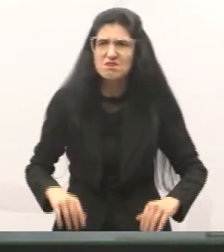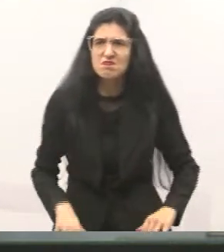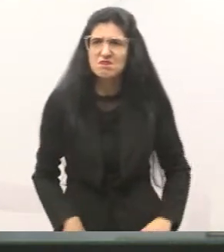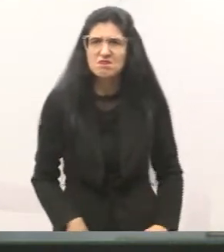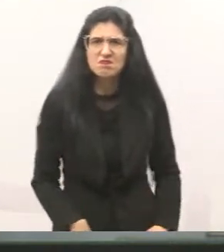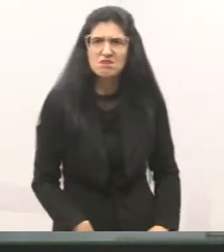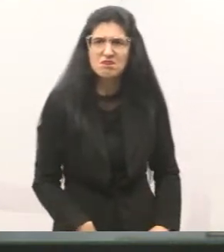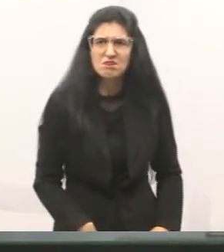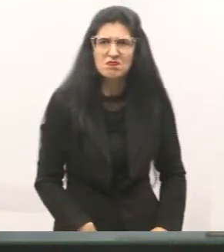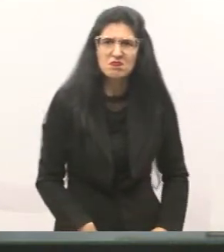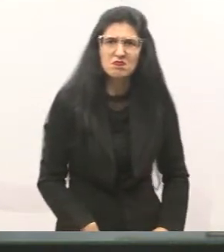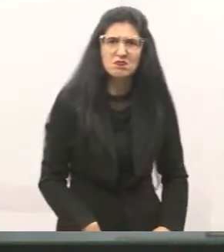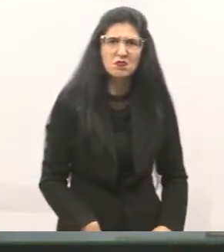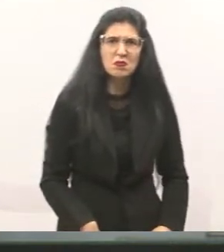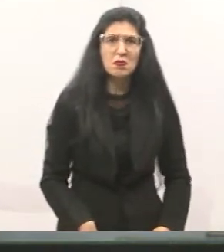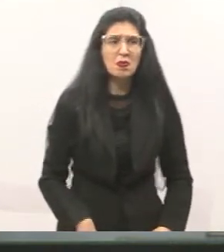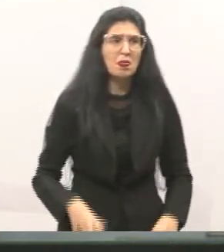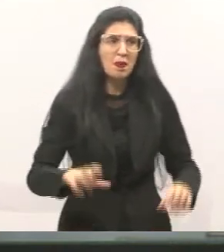não racista.